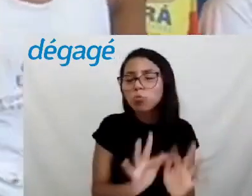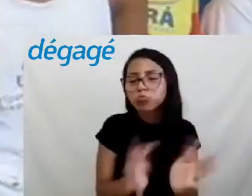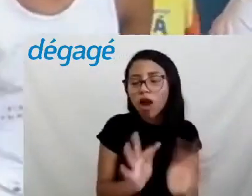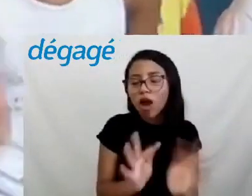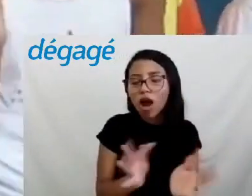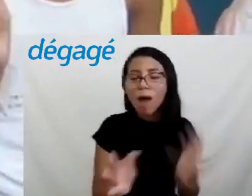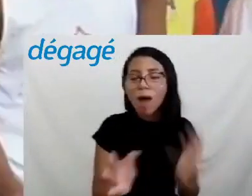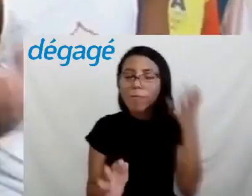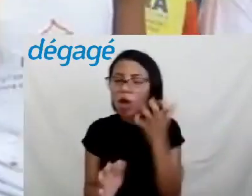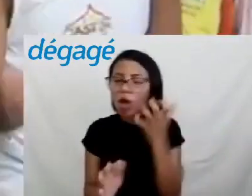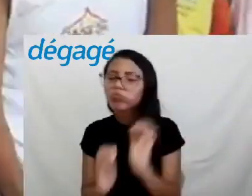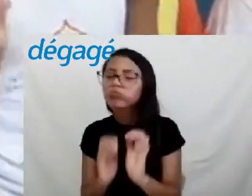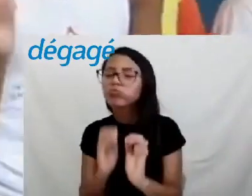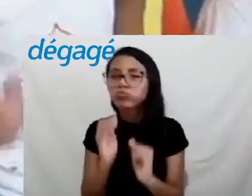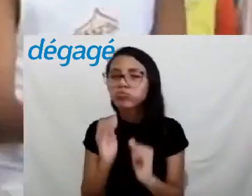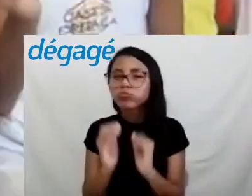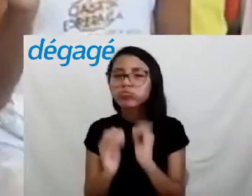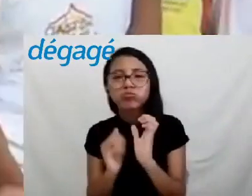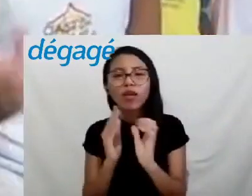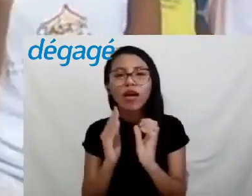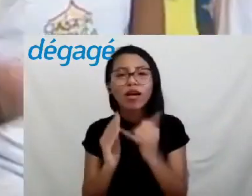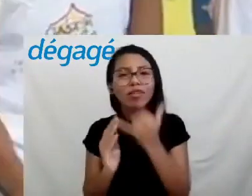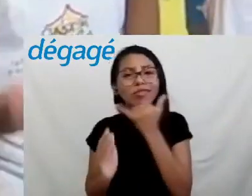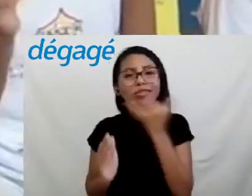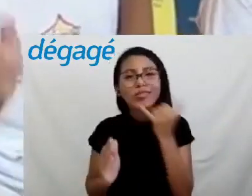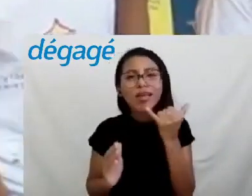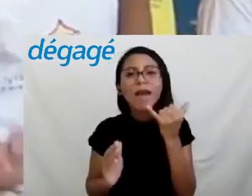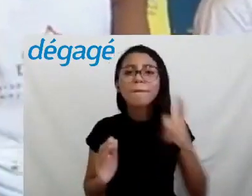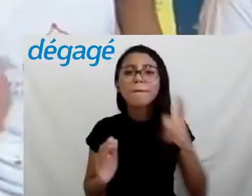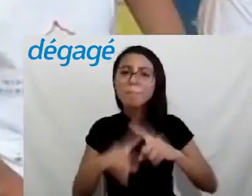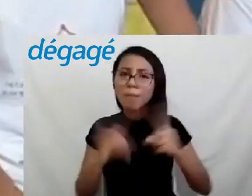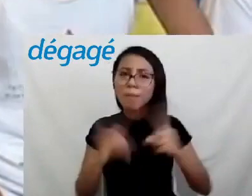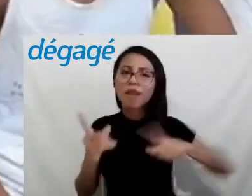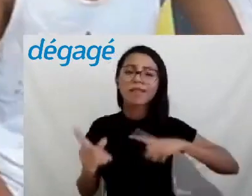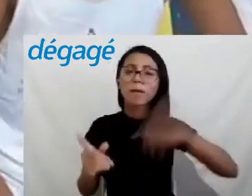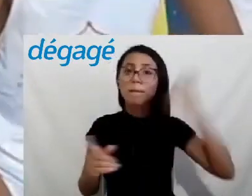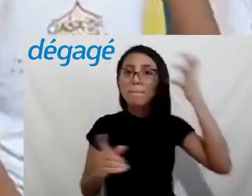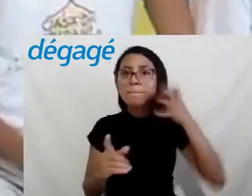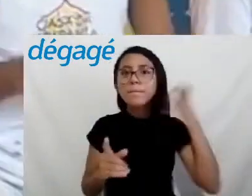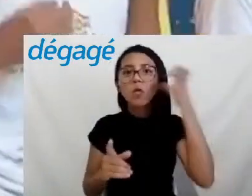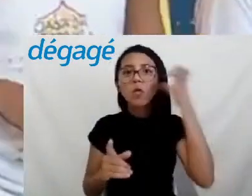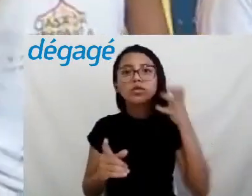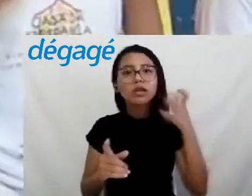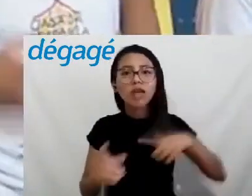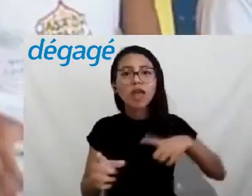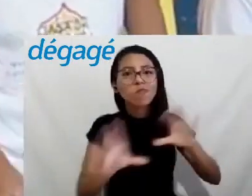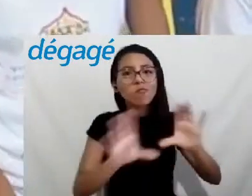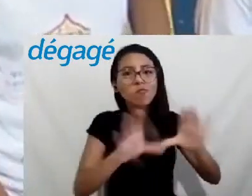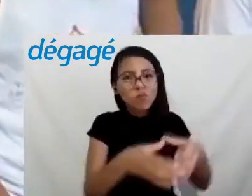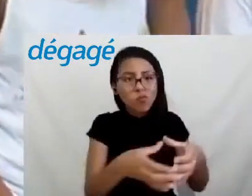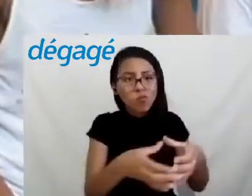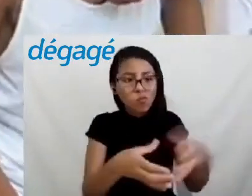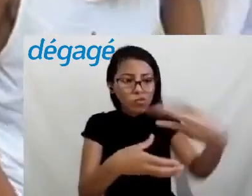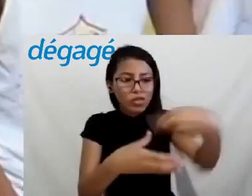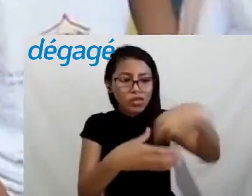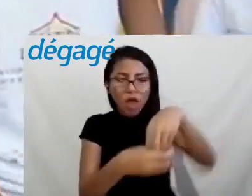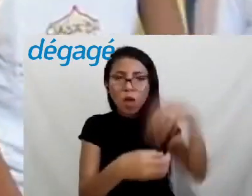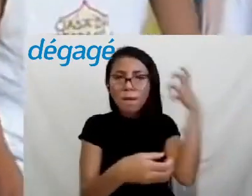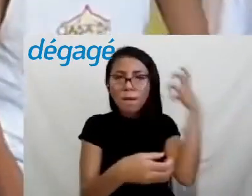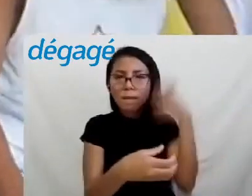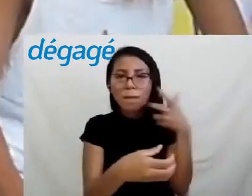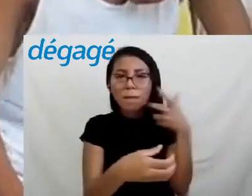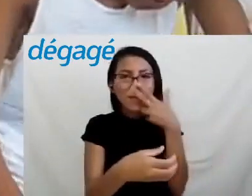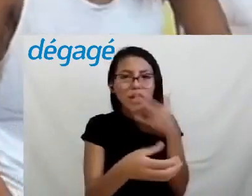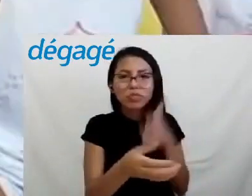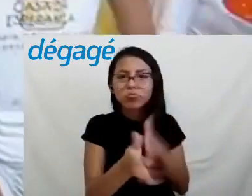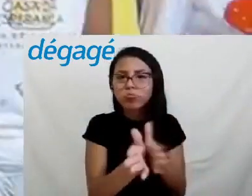é um jogo que eu acho que quando o profissional consegue fazer essa coisa do teatro com música, quando ele consegue fazer isso